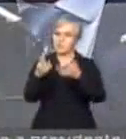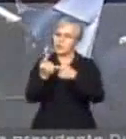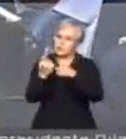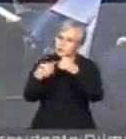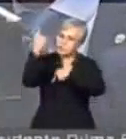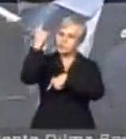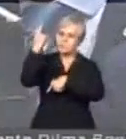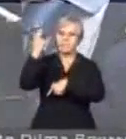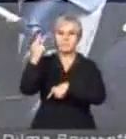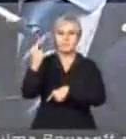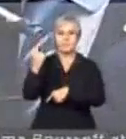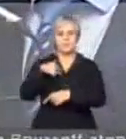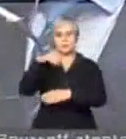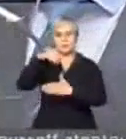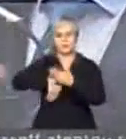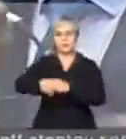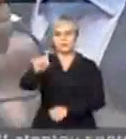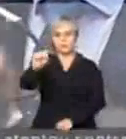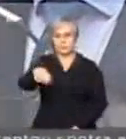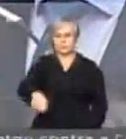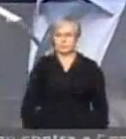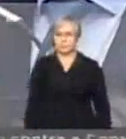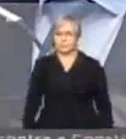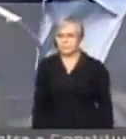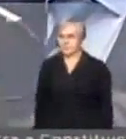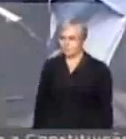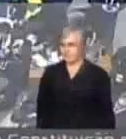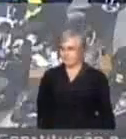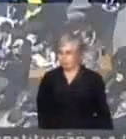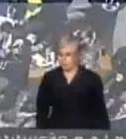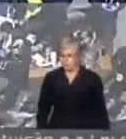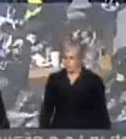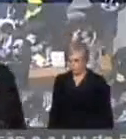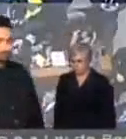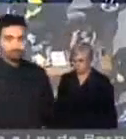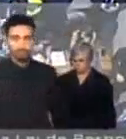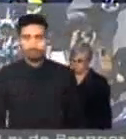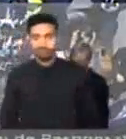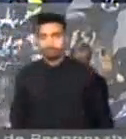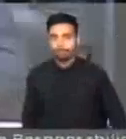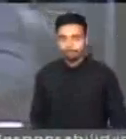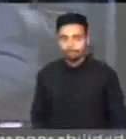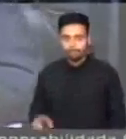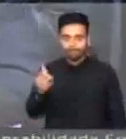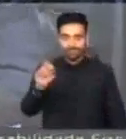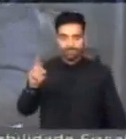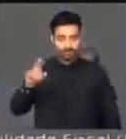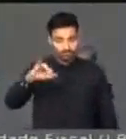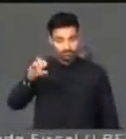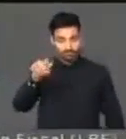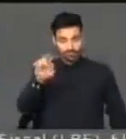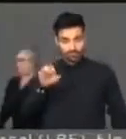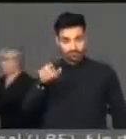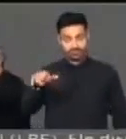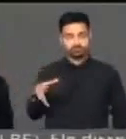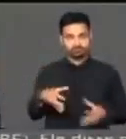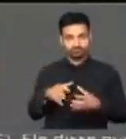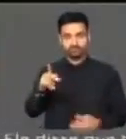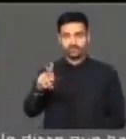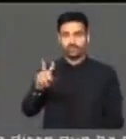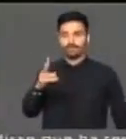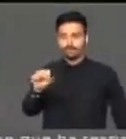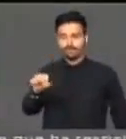do desenvolvimento, eu voto sim, senhor presidente. Dr. Jorge Silva, PHS, do